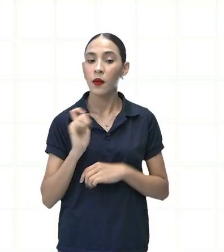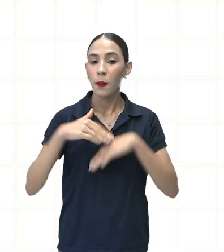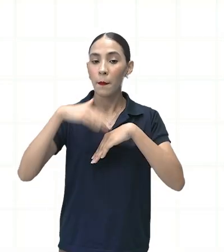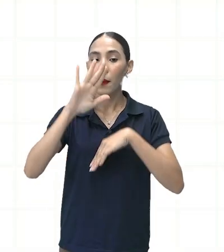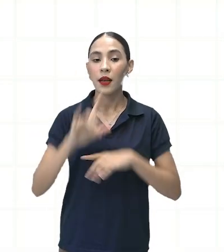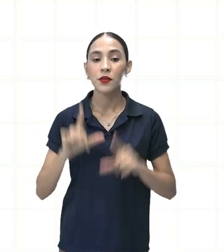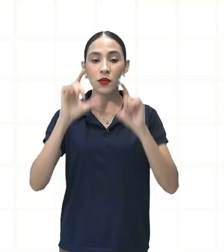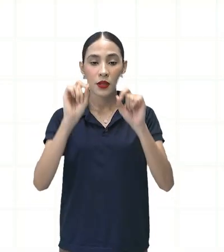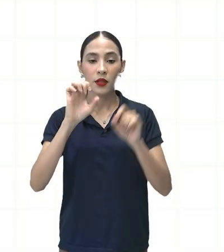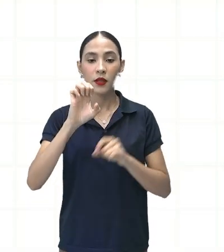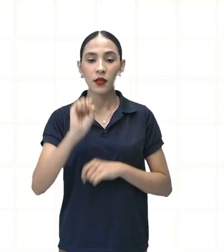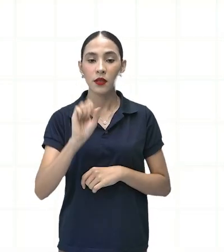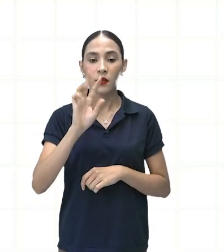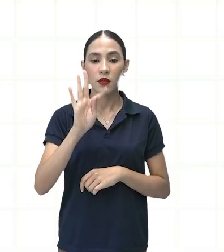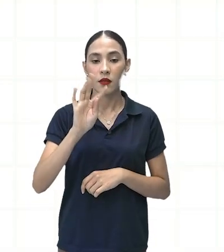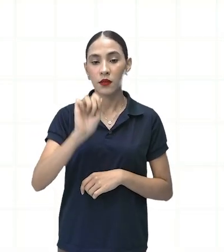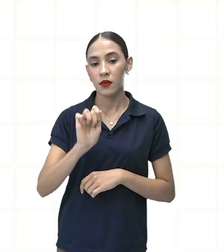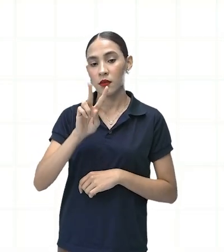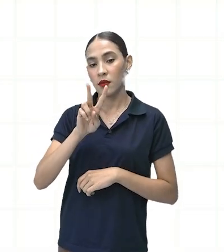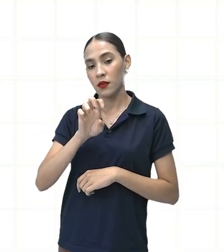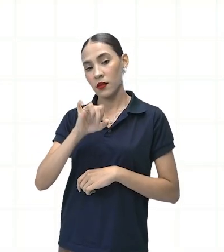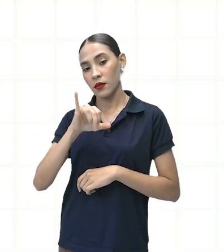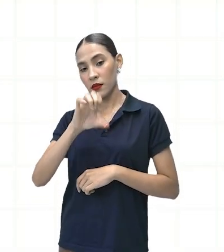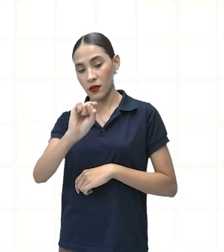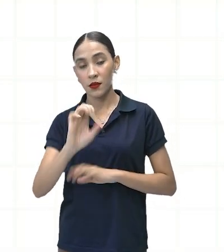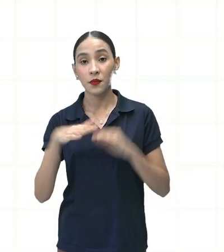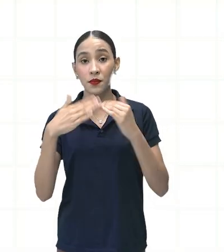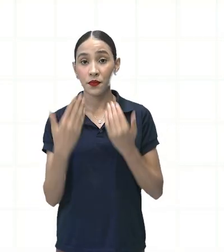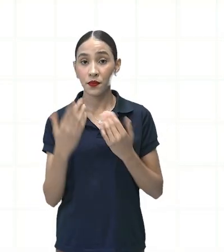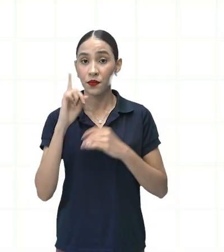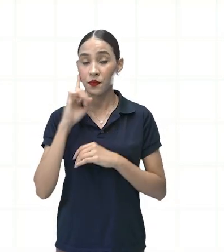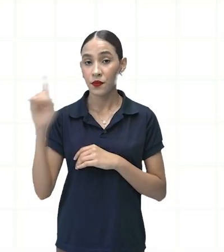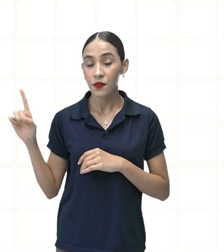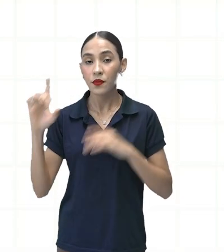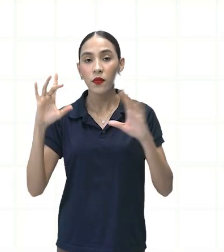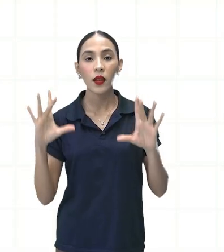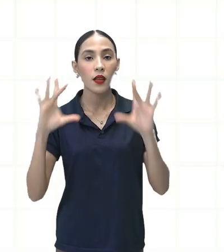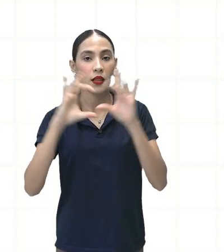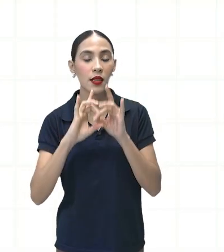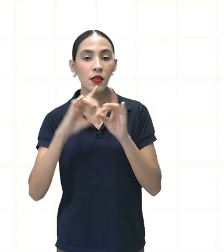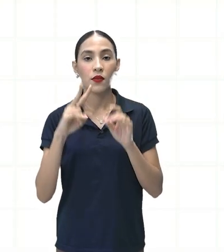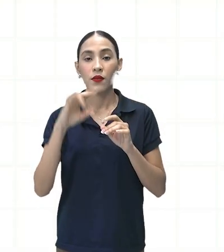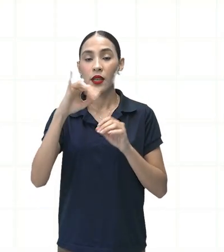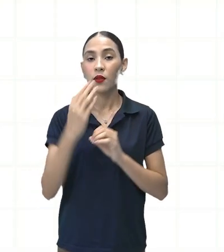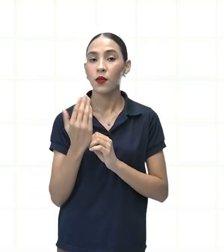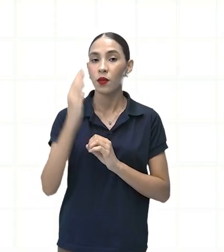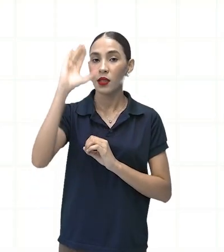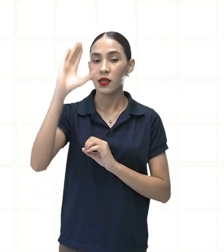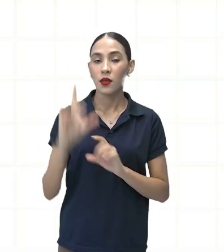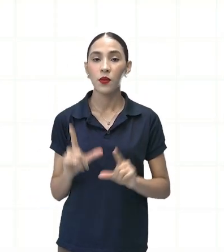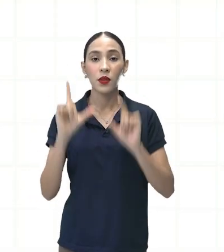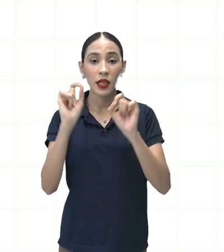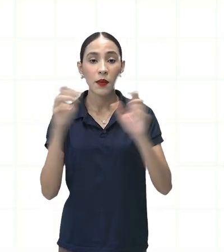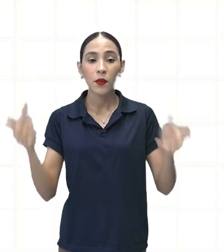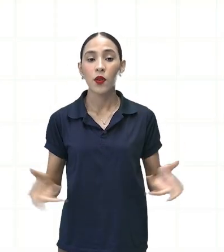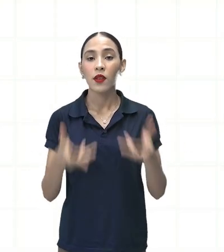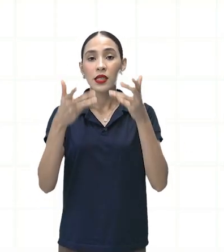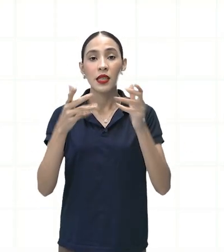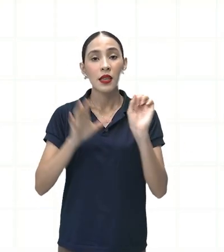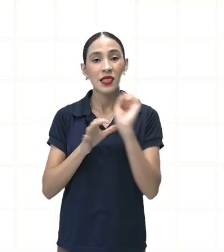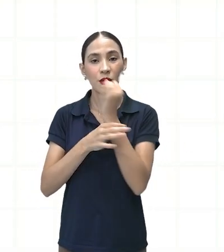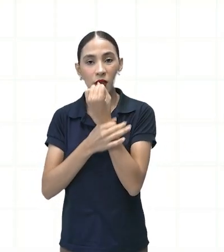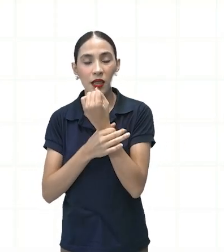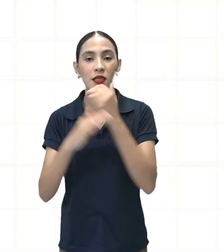tornando-se dessa forma mais estáveis. Então, uma ligação ocorre para promover